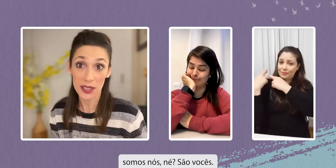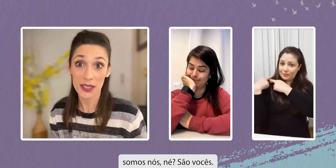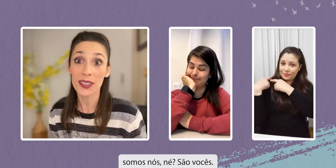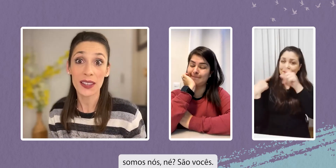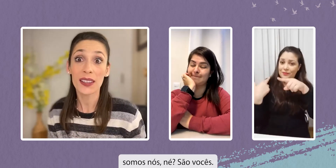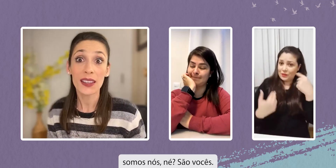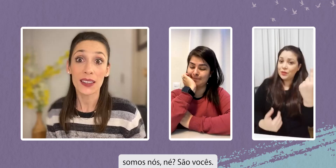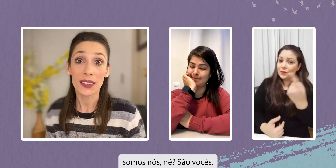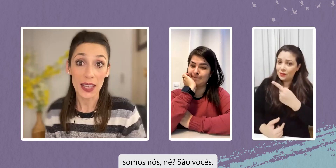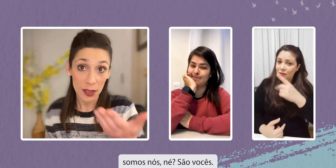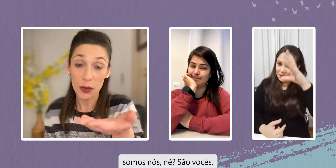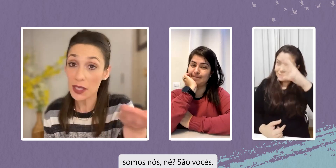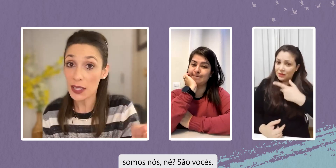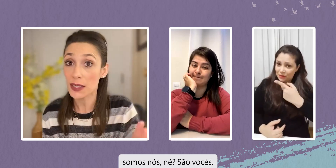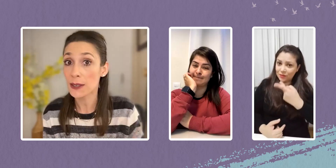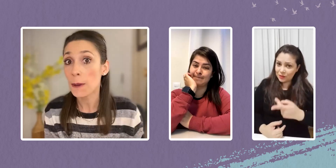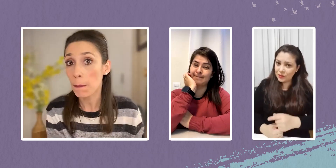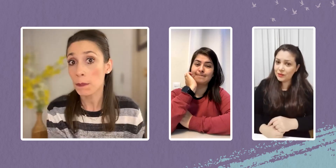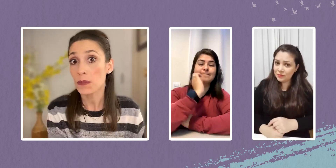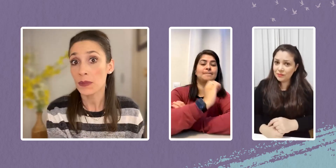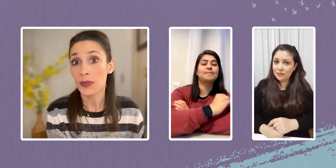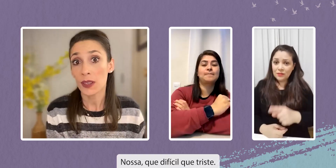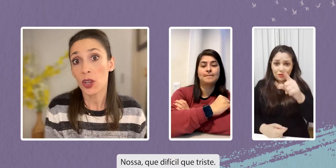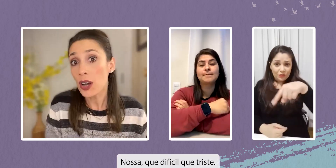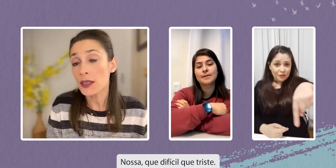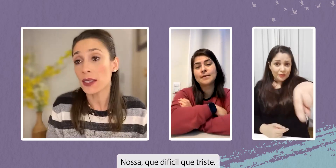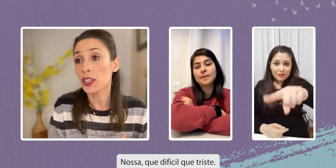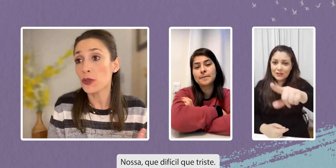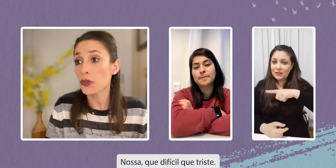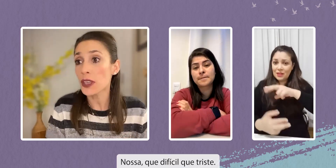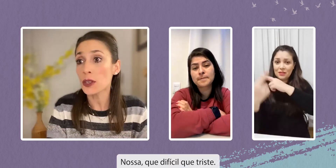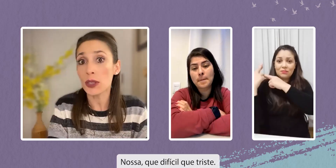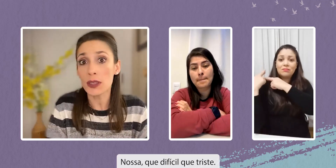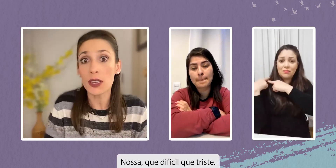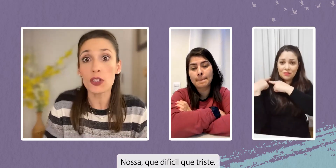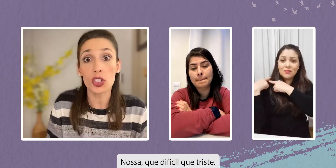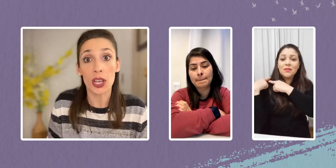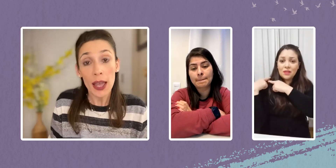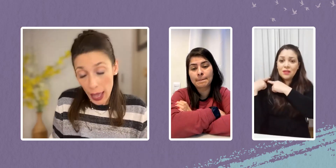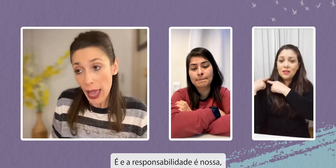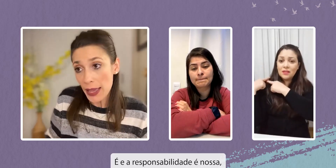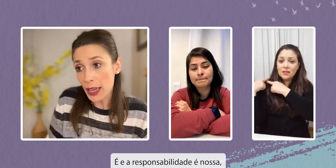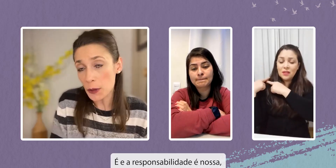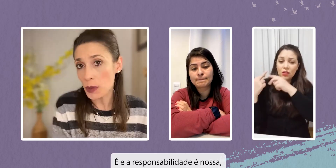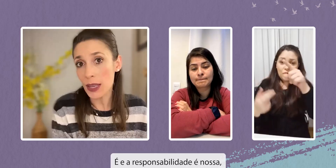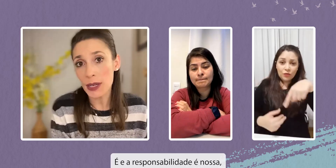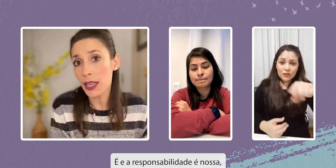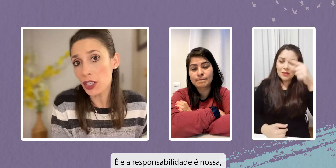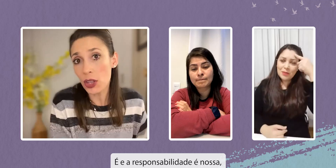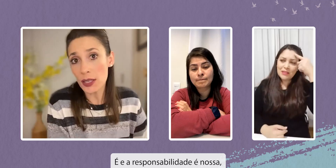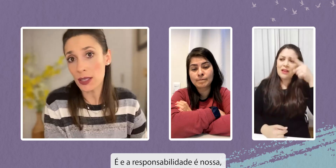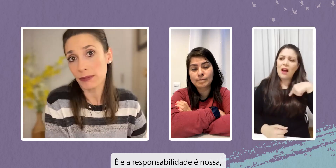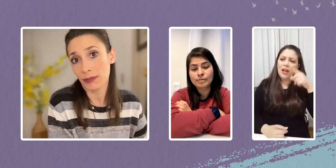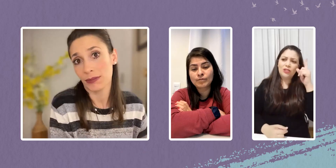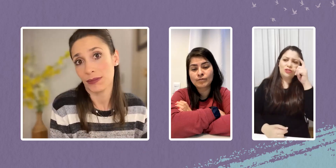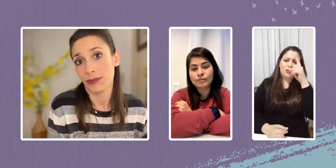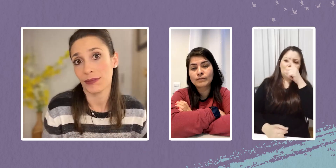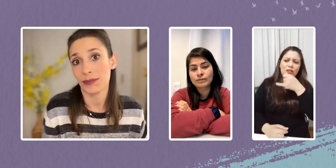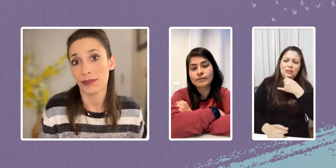Somos nós, né? São vocês. Nossa, que difícil, que triste. E a responsabilidade é